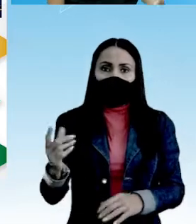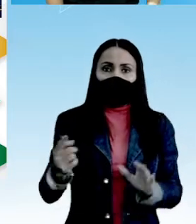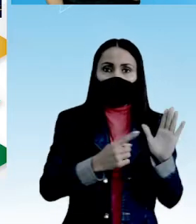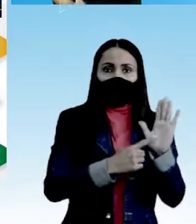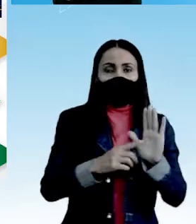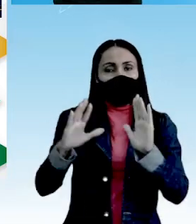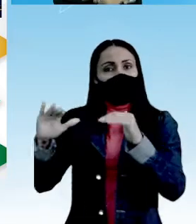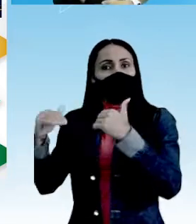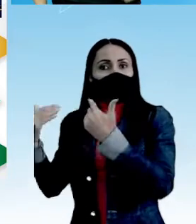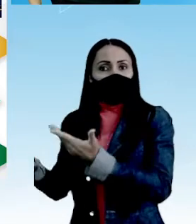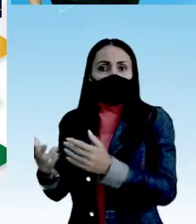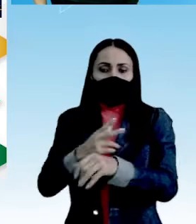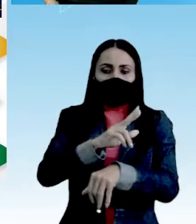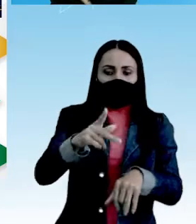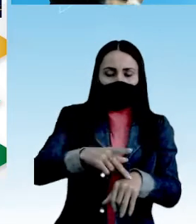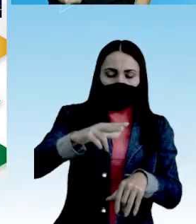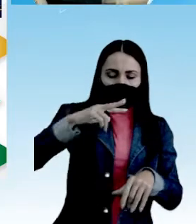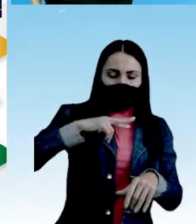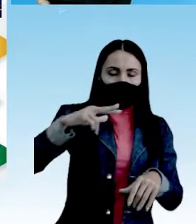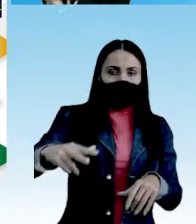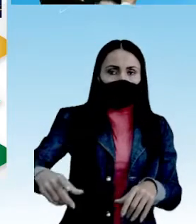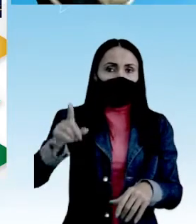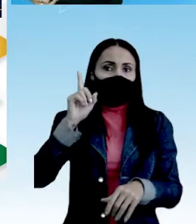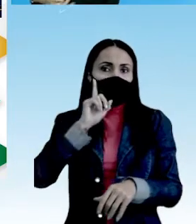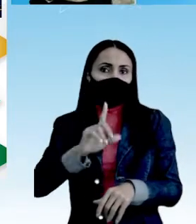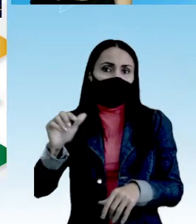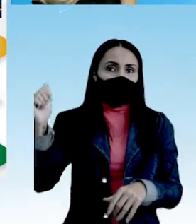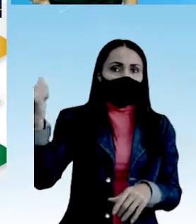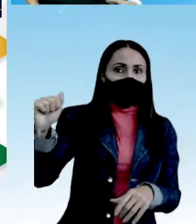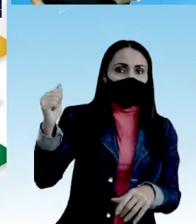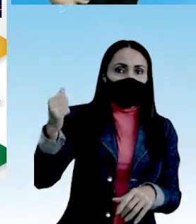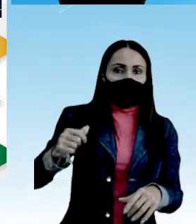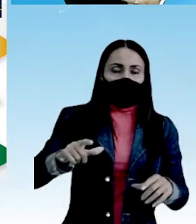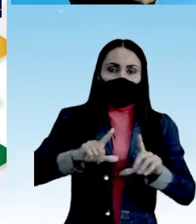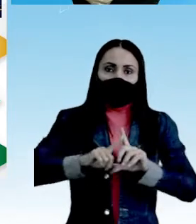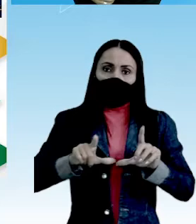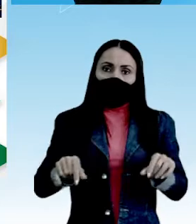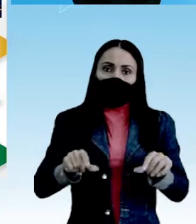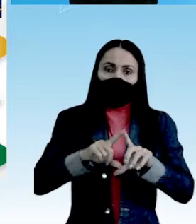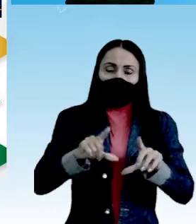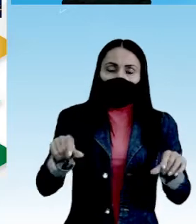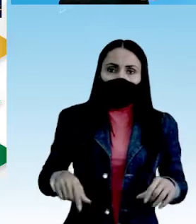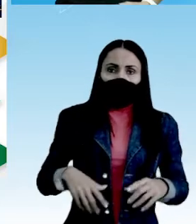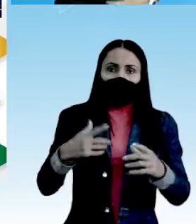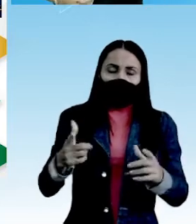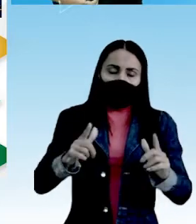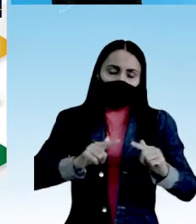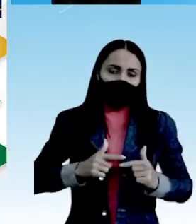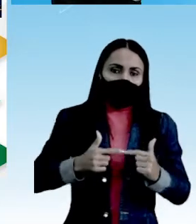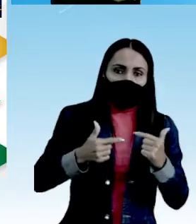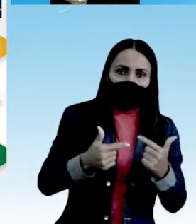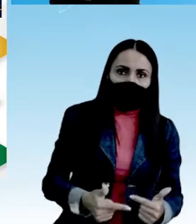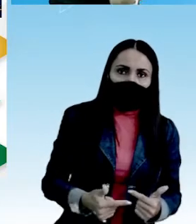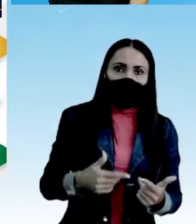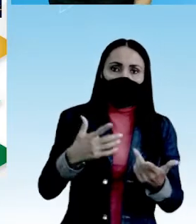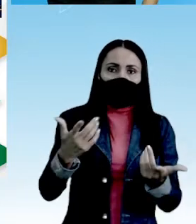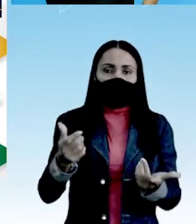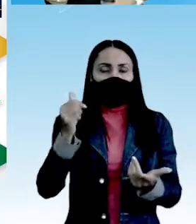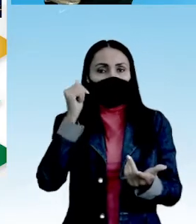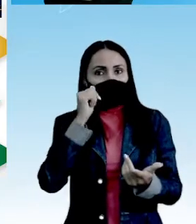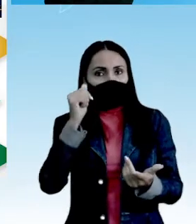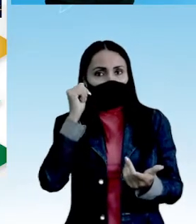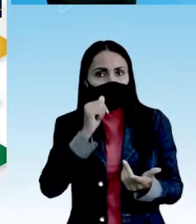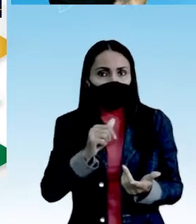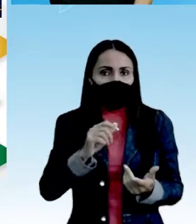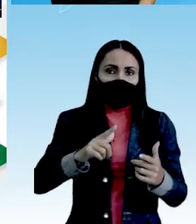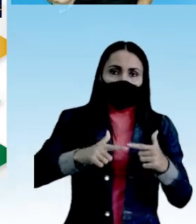internacionais, como Portugal, Estados Unidos, Argentina e Japão. Né? Então, ela é uma das batalhadoras assim, né? Ela é feminista, né? Ela